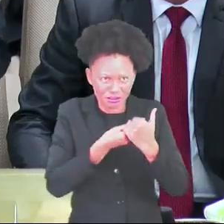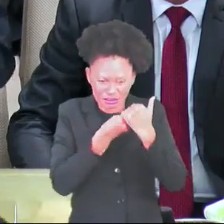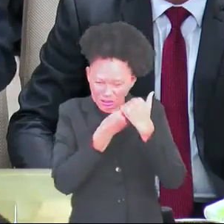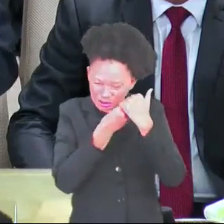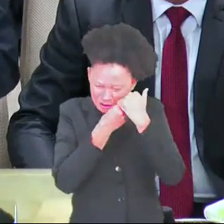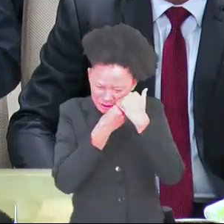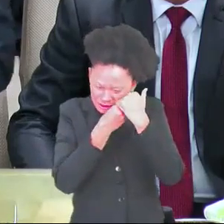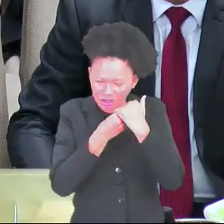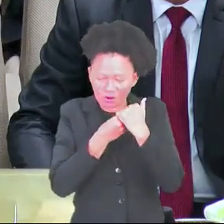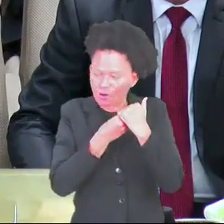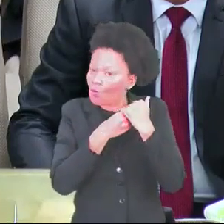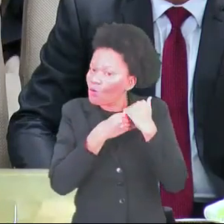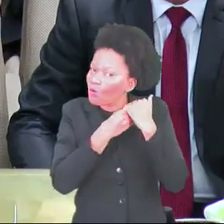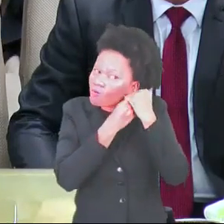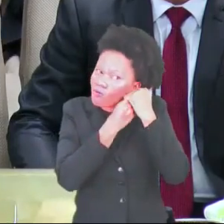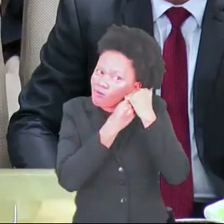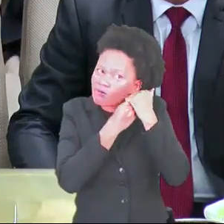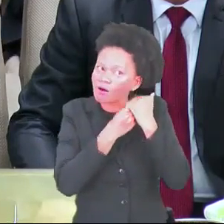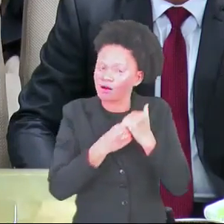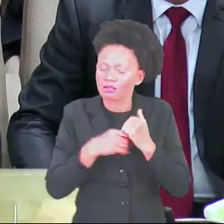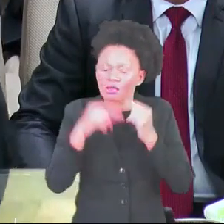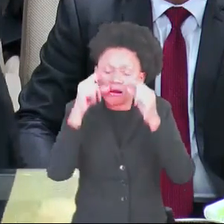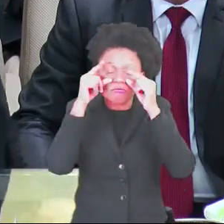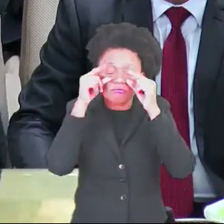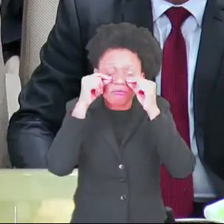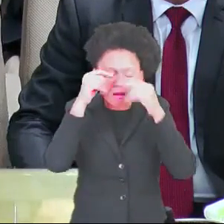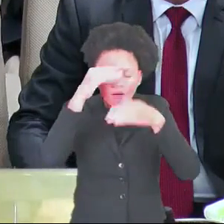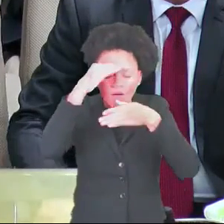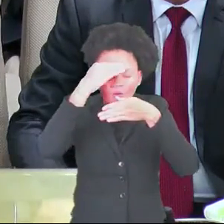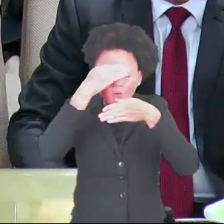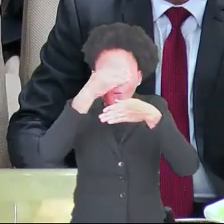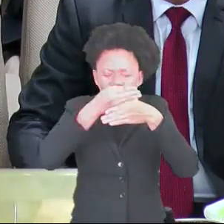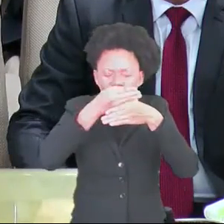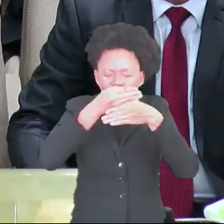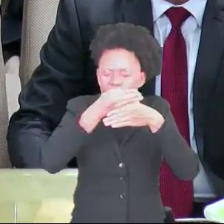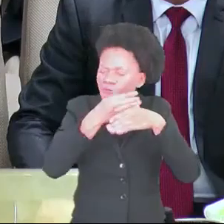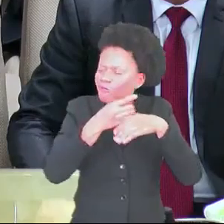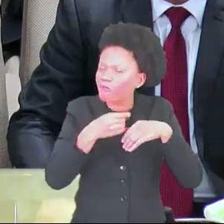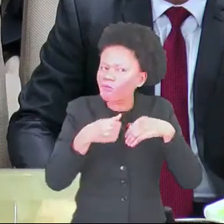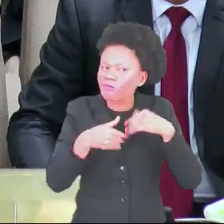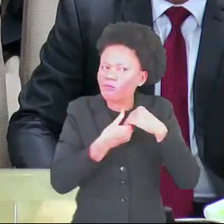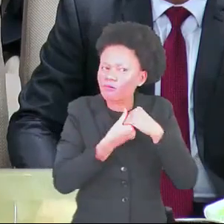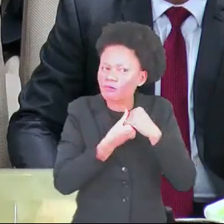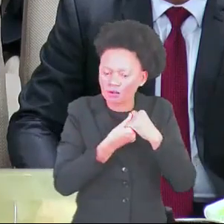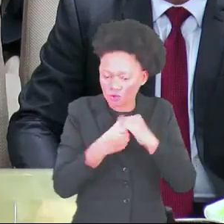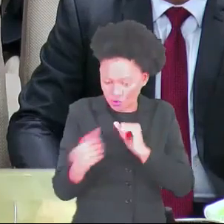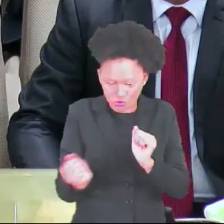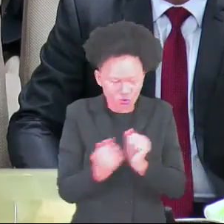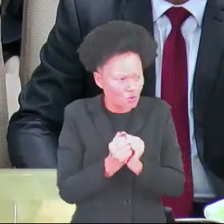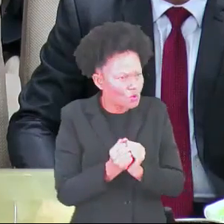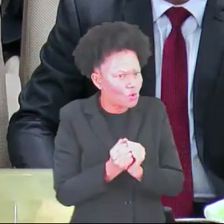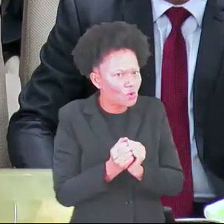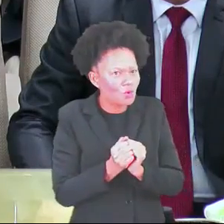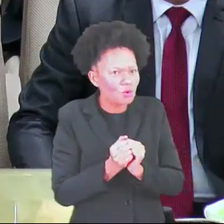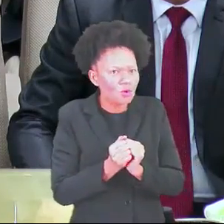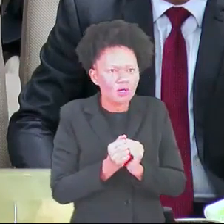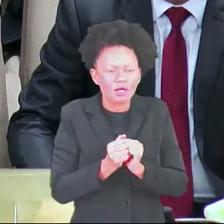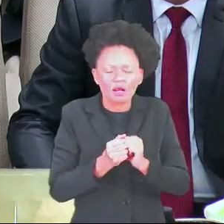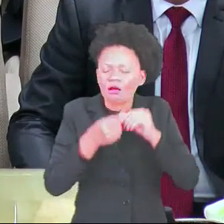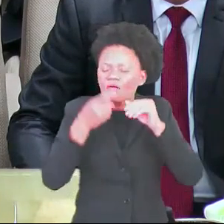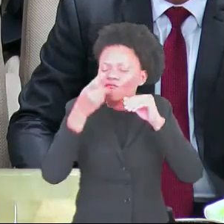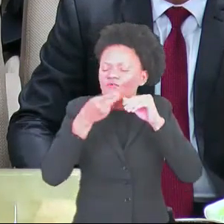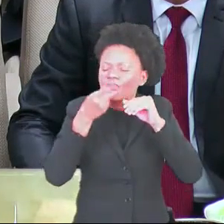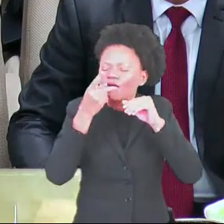perto da boca dela. Ela de olhos fechados. Ela disse, e eu ali junto. Ela começou a falar com